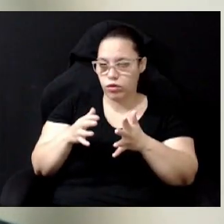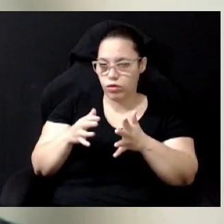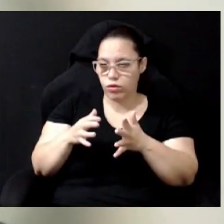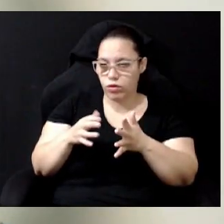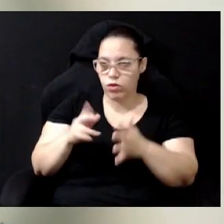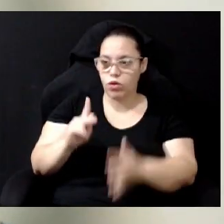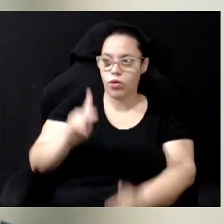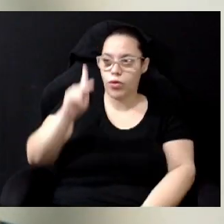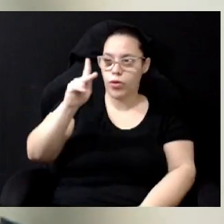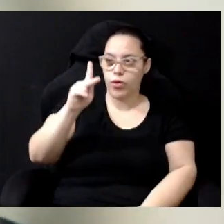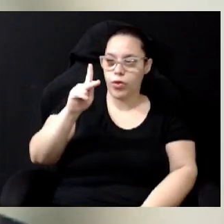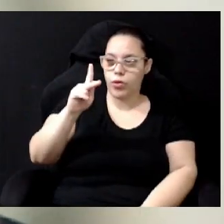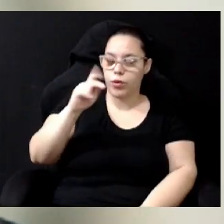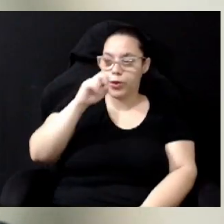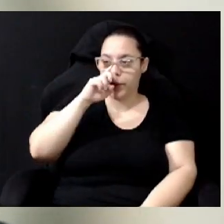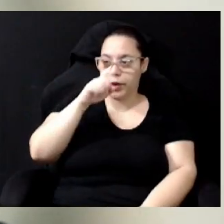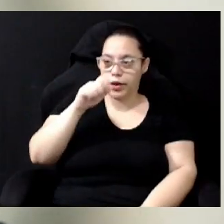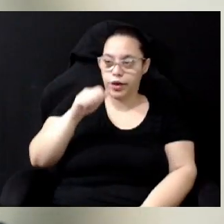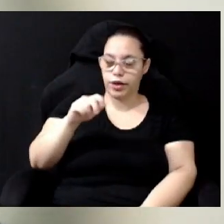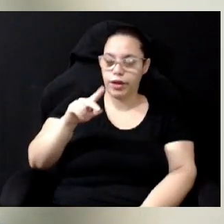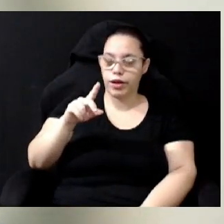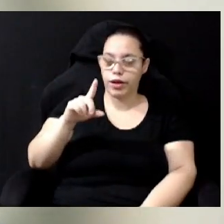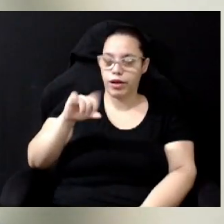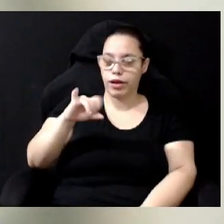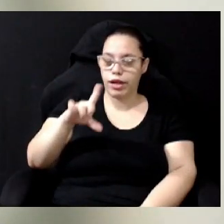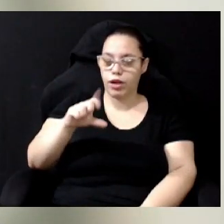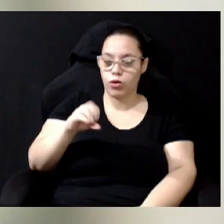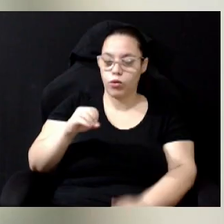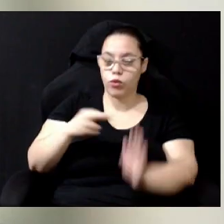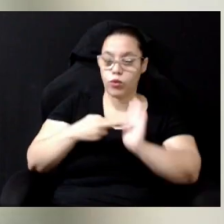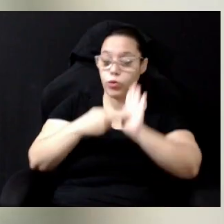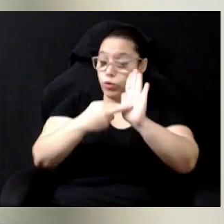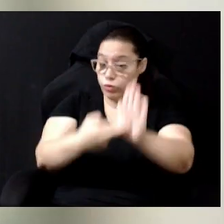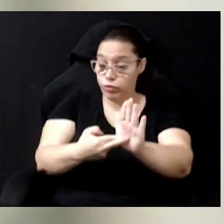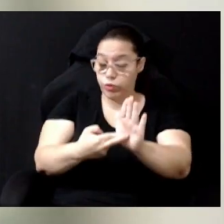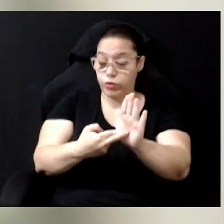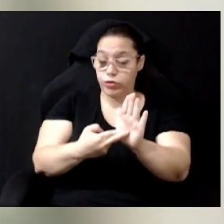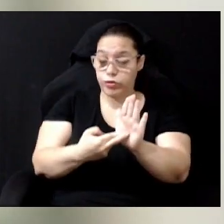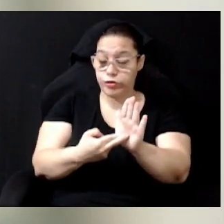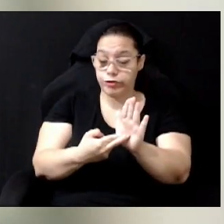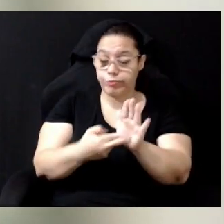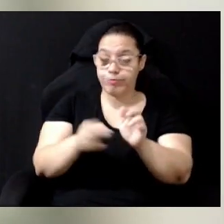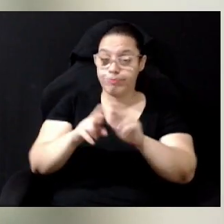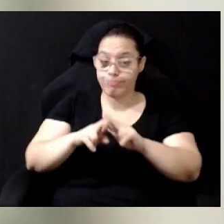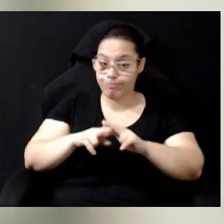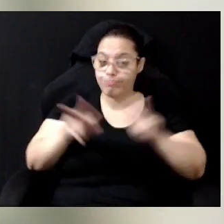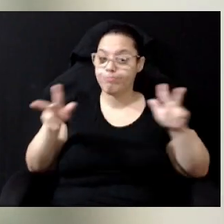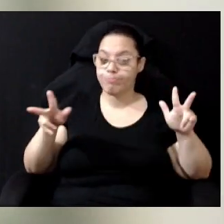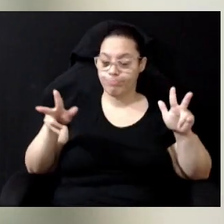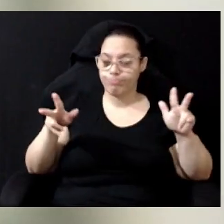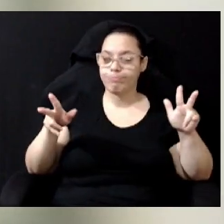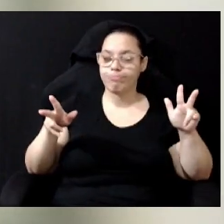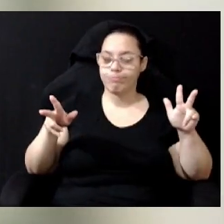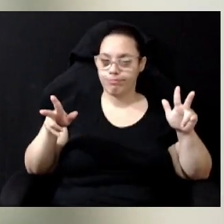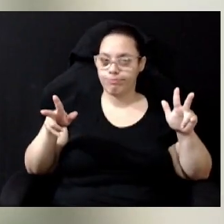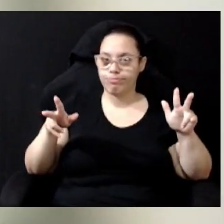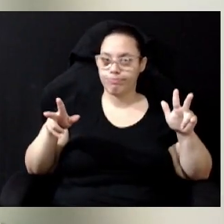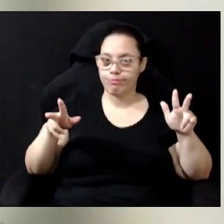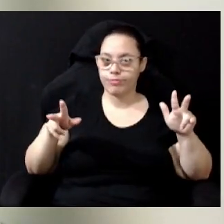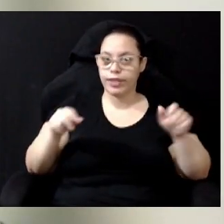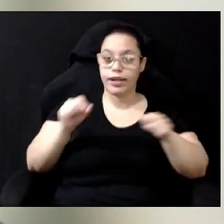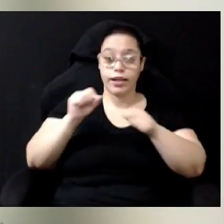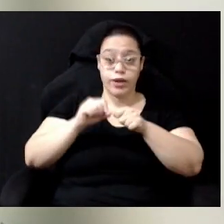por quilo ou tonelada de produto. E isso representa um grande diferencial para os produtores